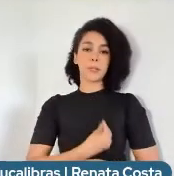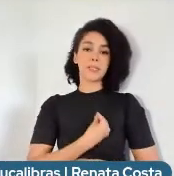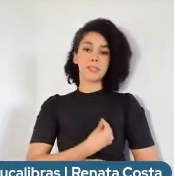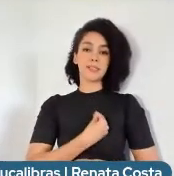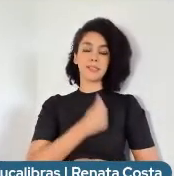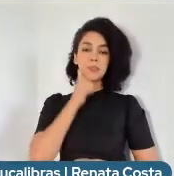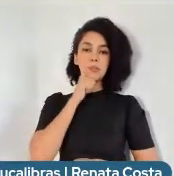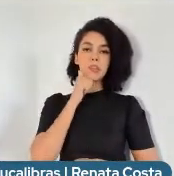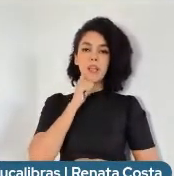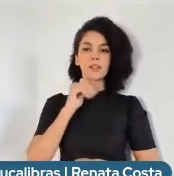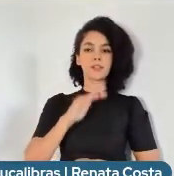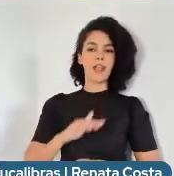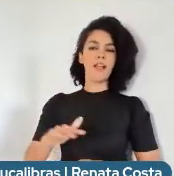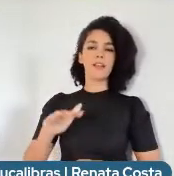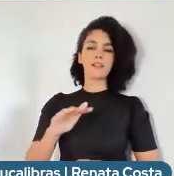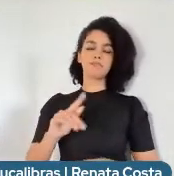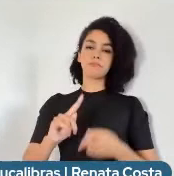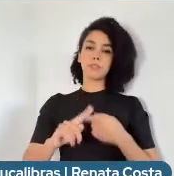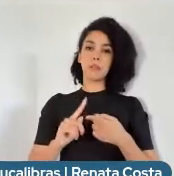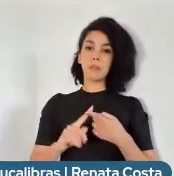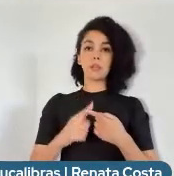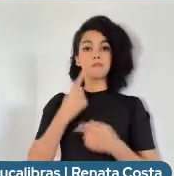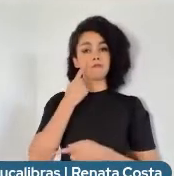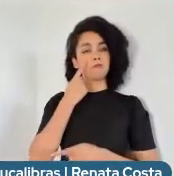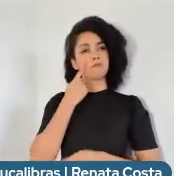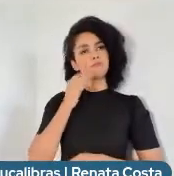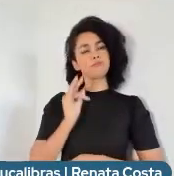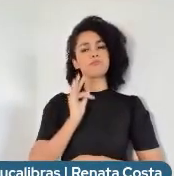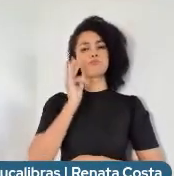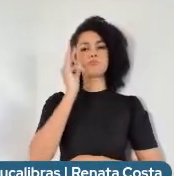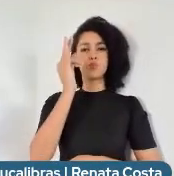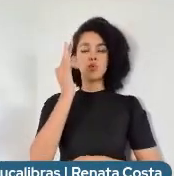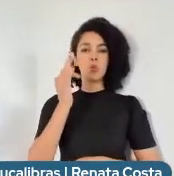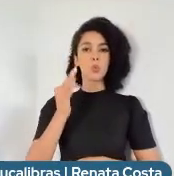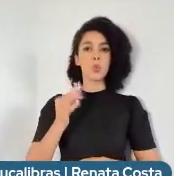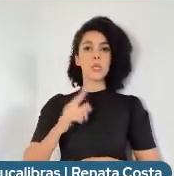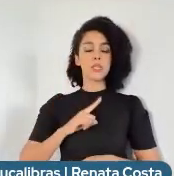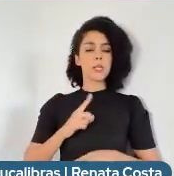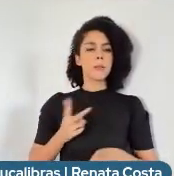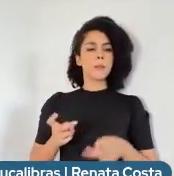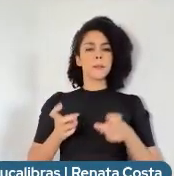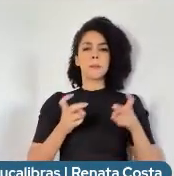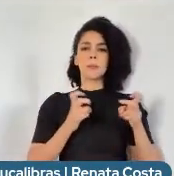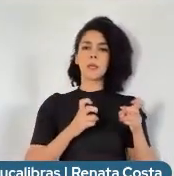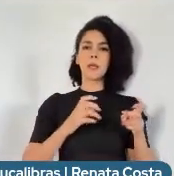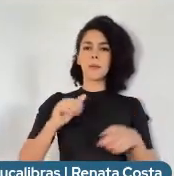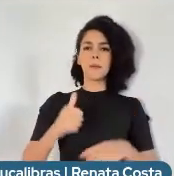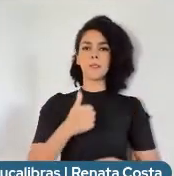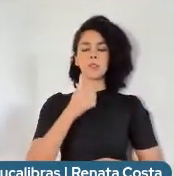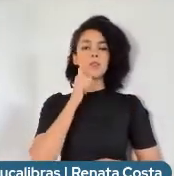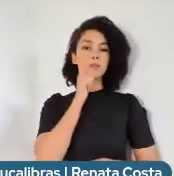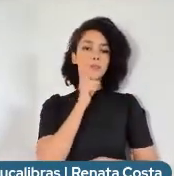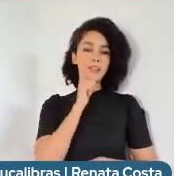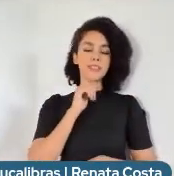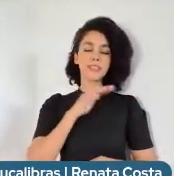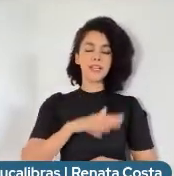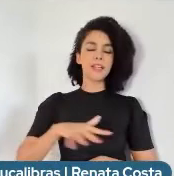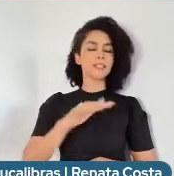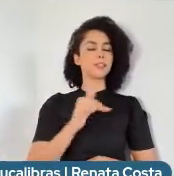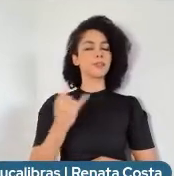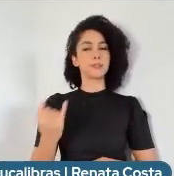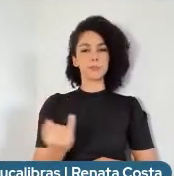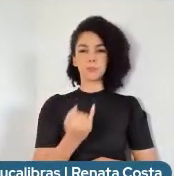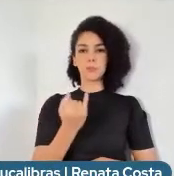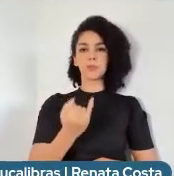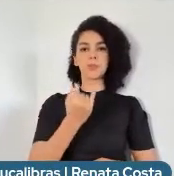nessa área, mas também projetarmos um futuro de mais perspectivas para as mulheres nessas áreas tão fundamentais e importantes